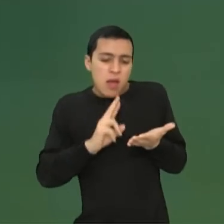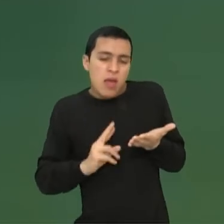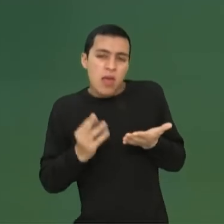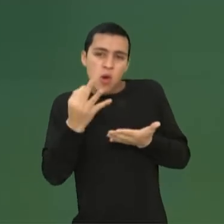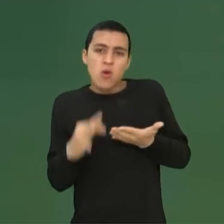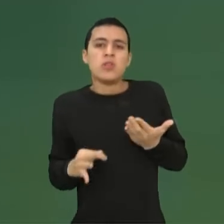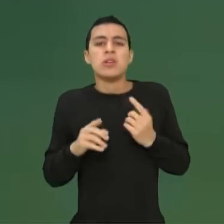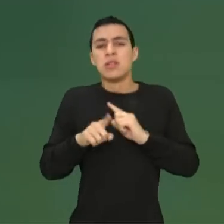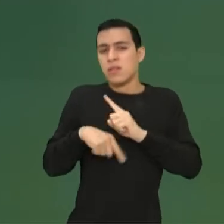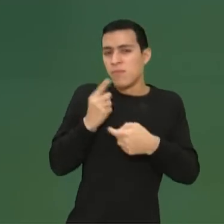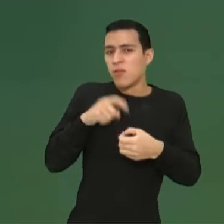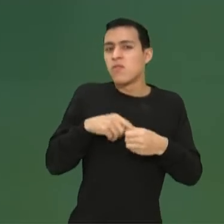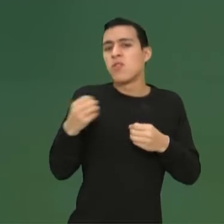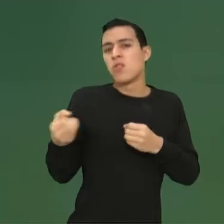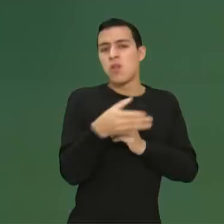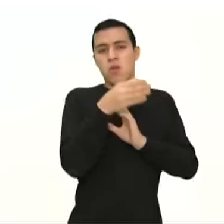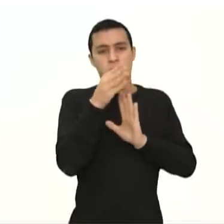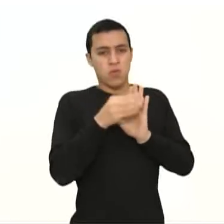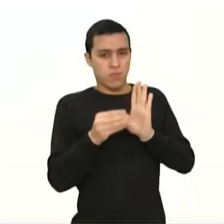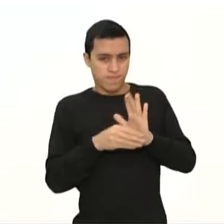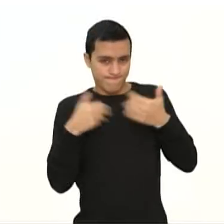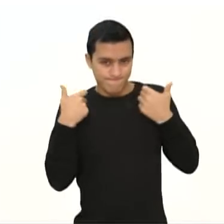para começarmos o conteúdo da nossa aula de hoje.